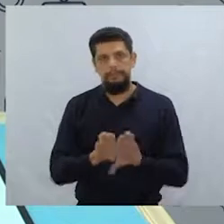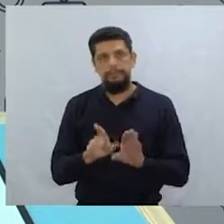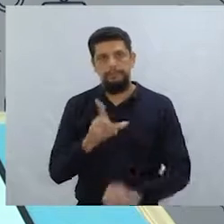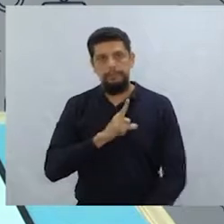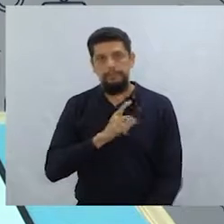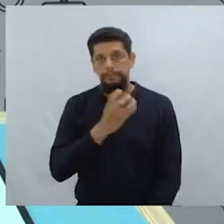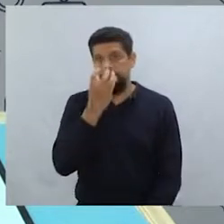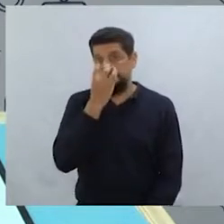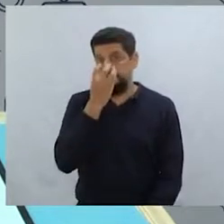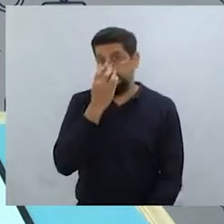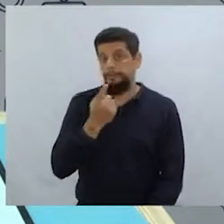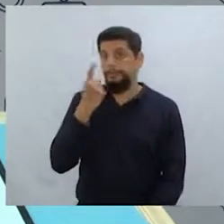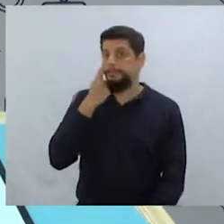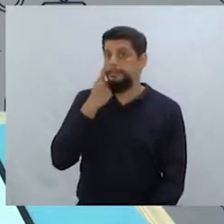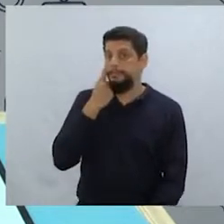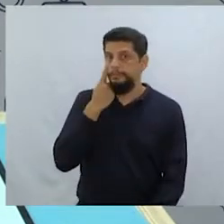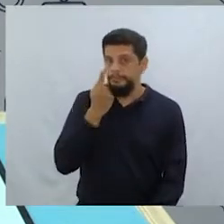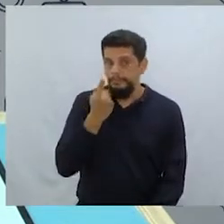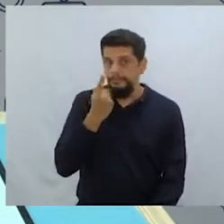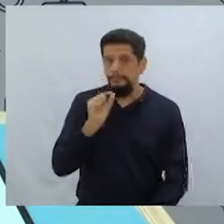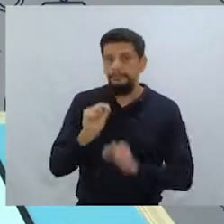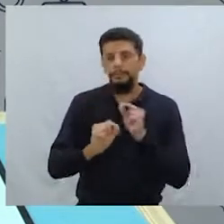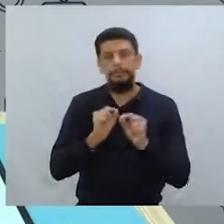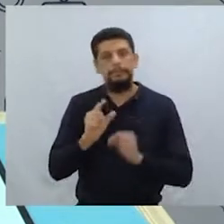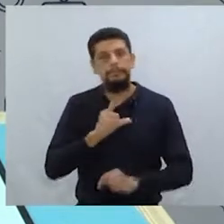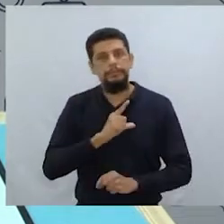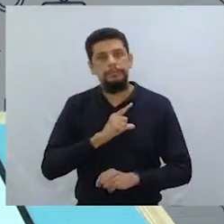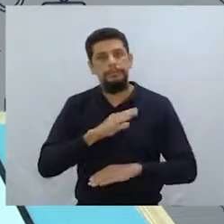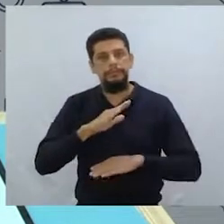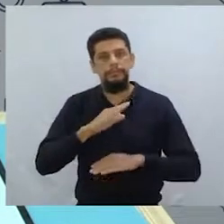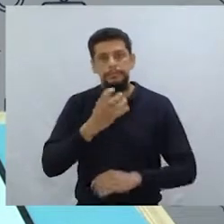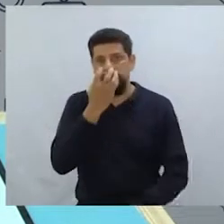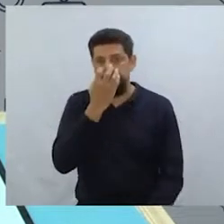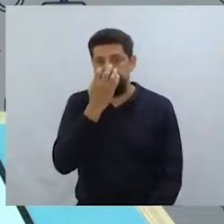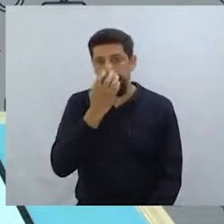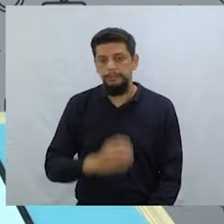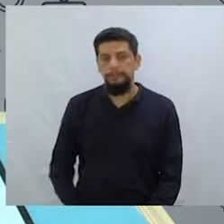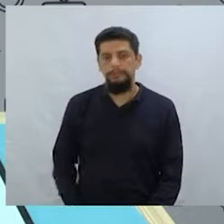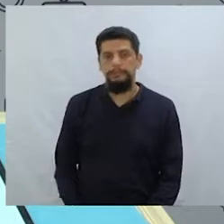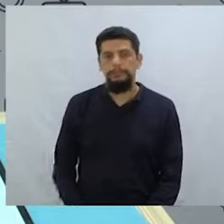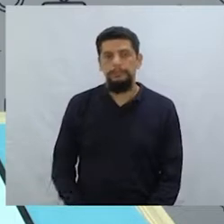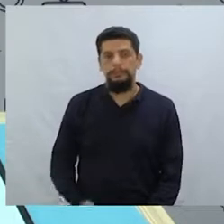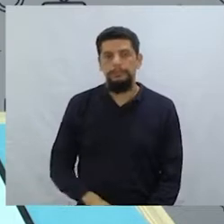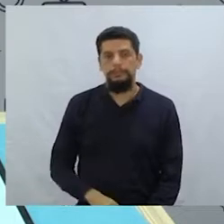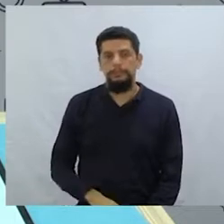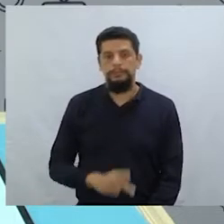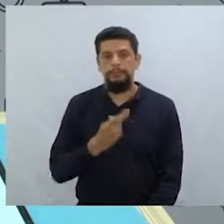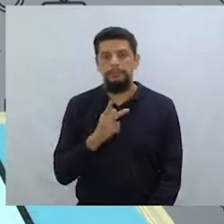um cachorro. Então vejam, quem tinha um cachorro?